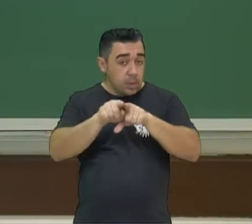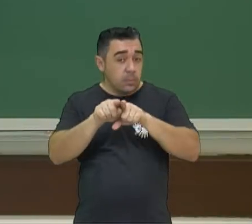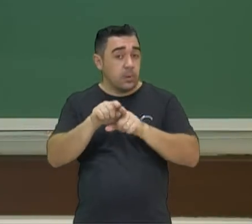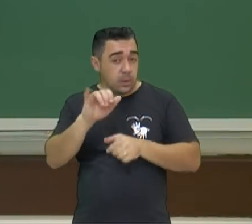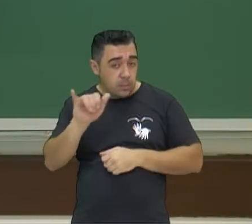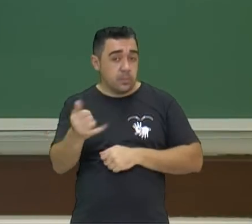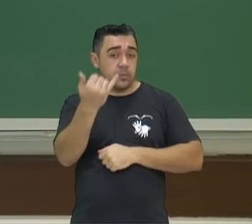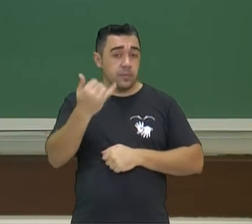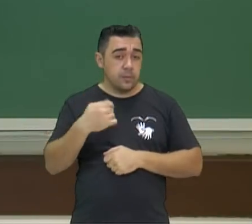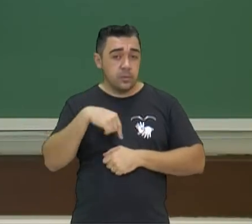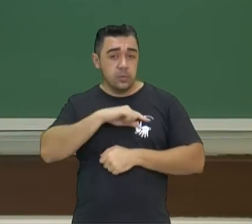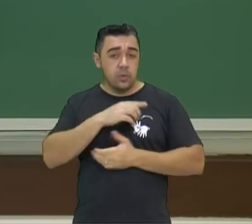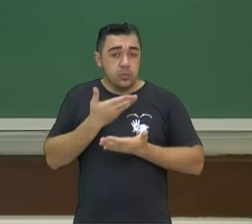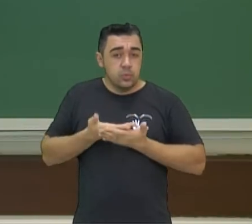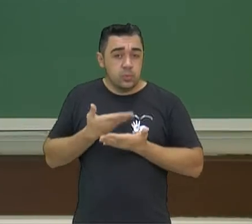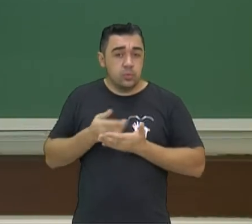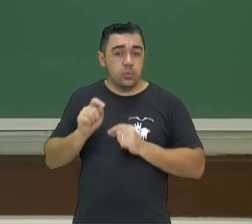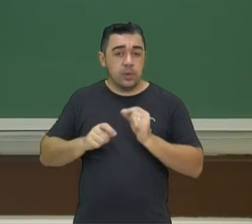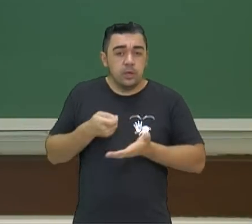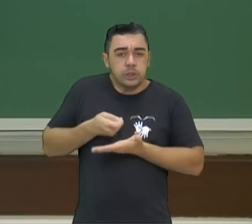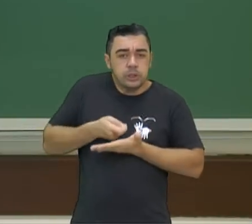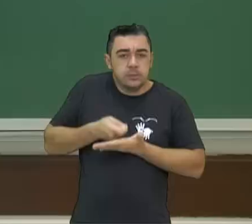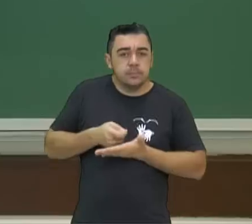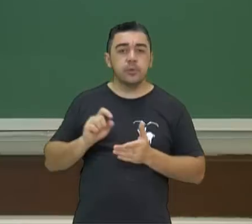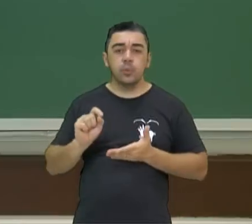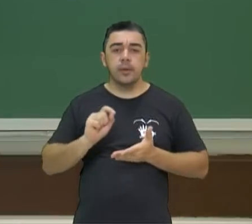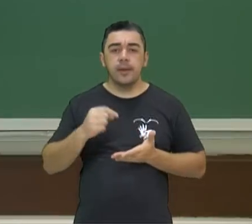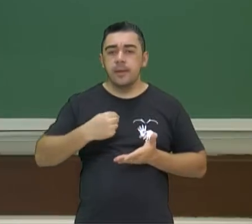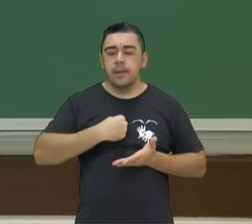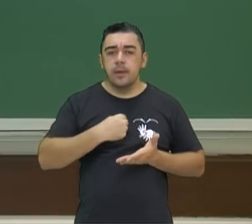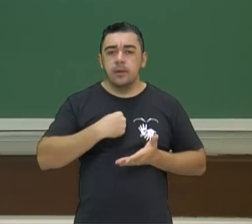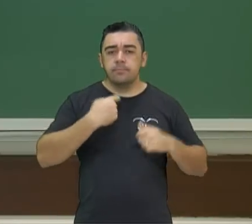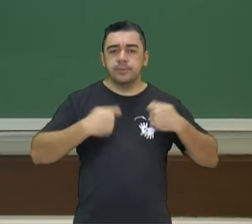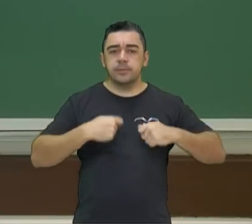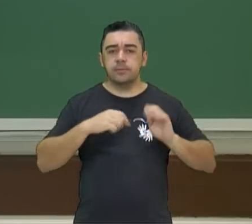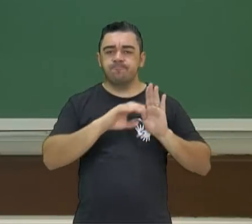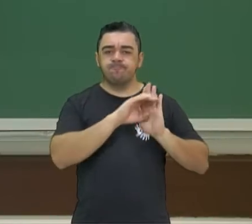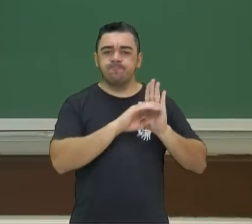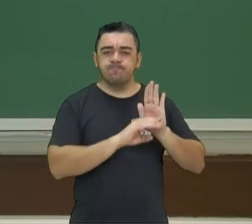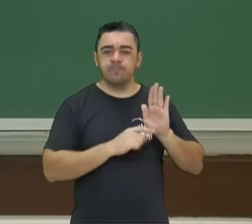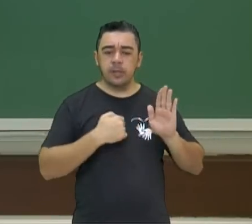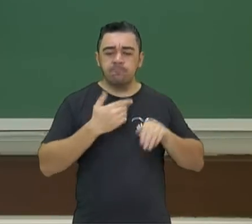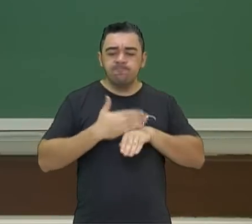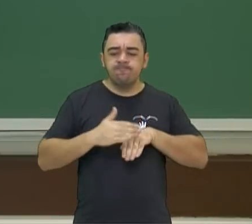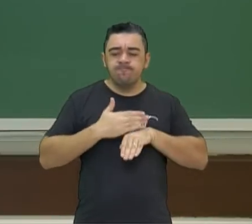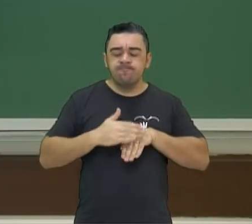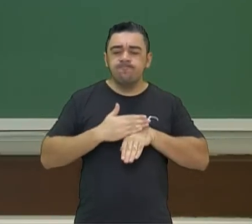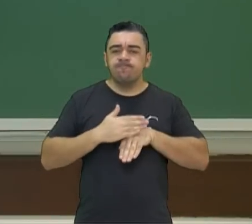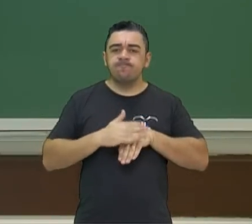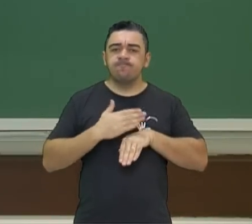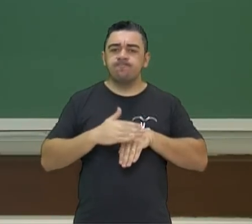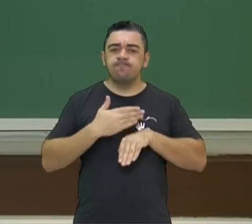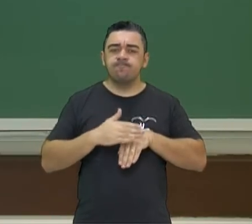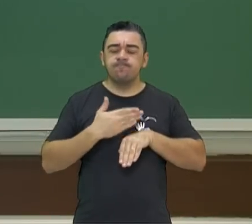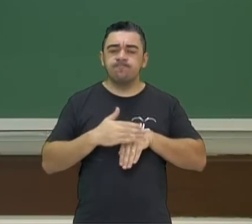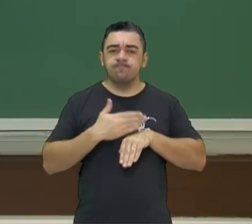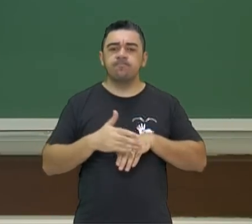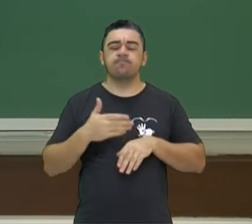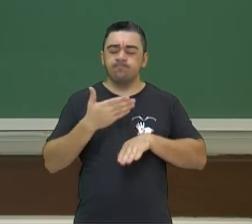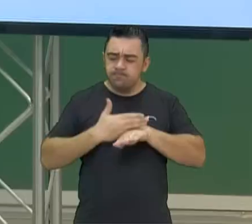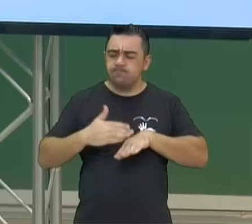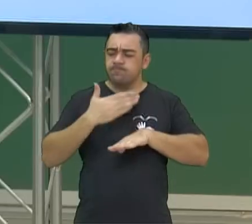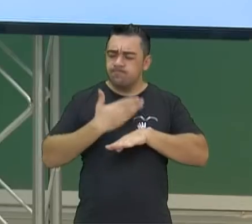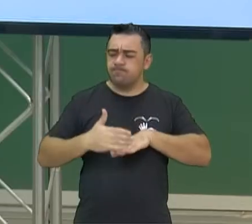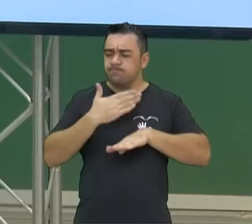estudos, disciplina, né? Você tem que ter um certo treinamento, uma disciplina,